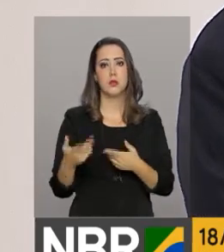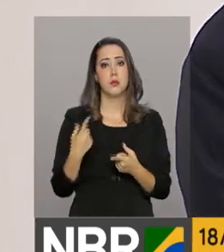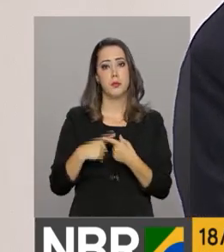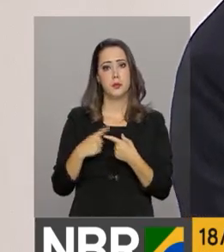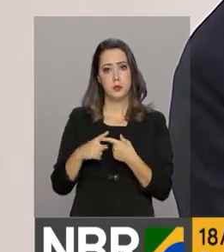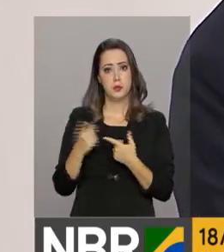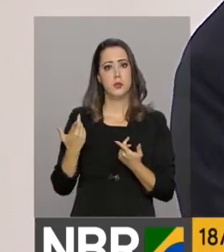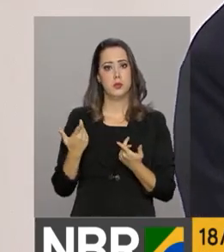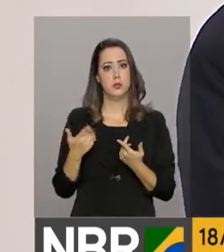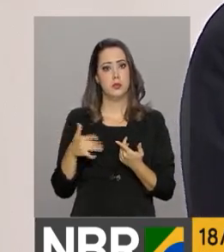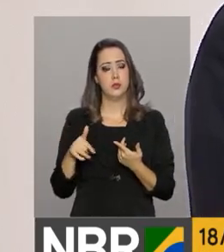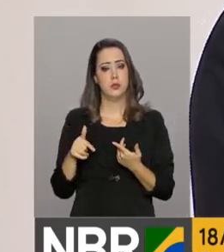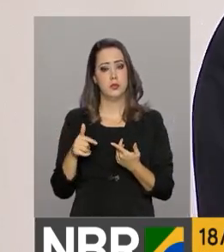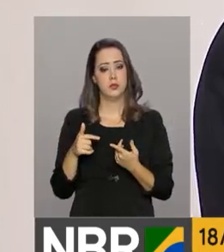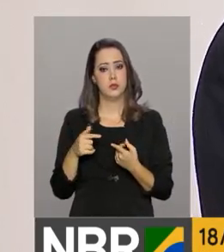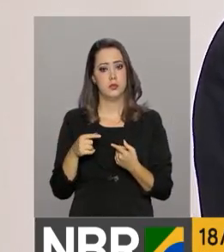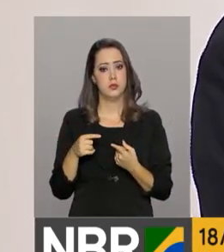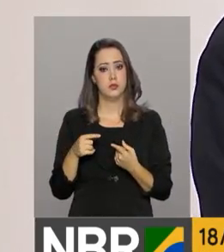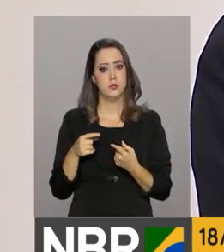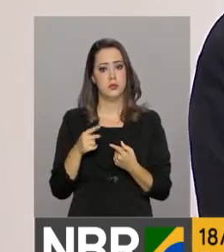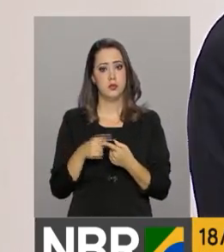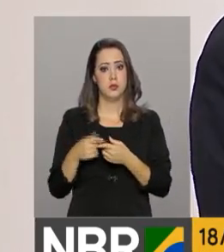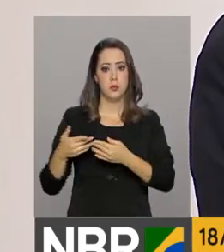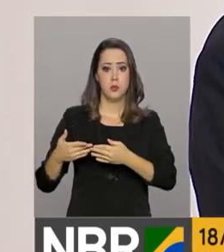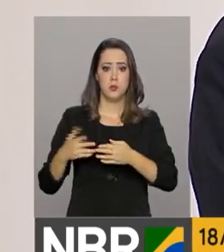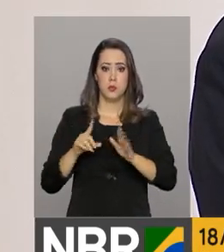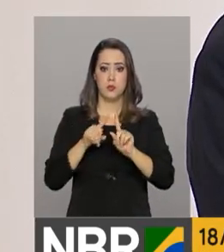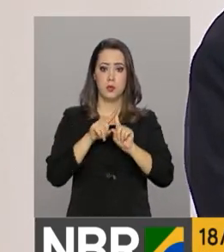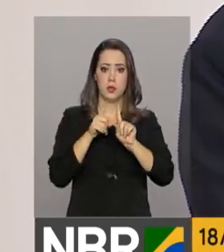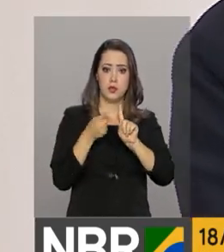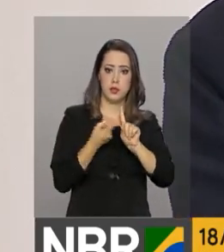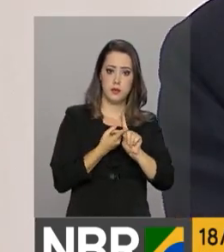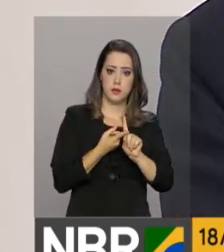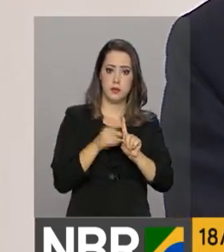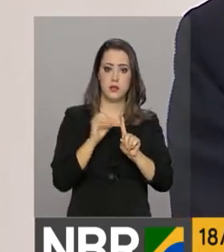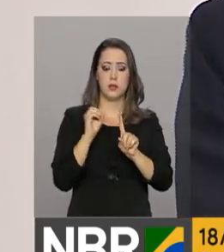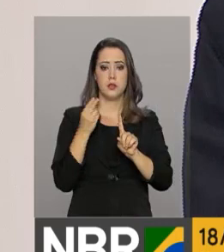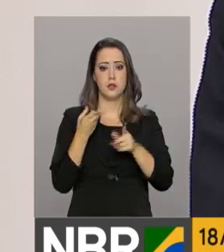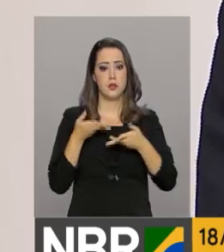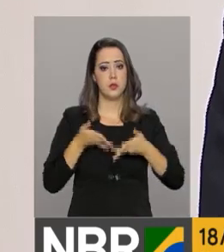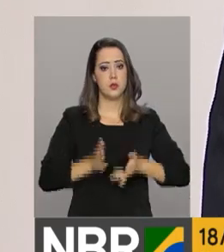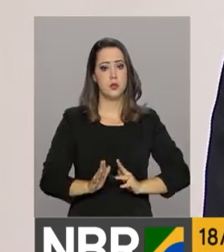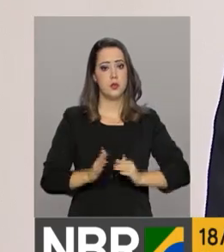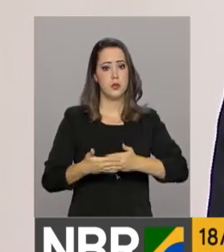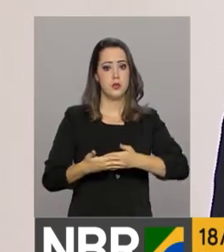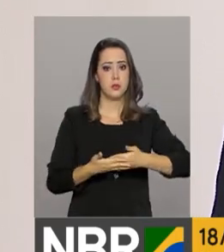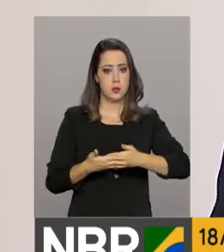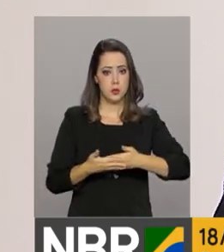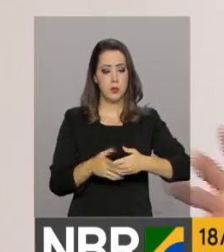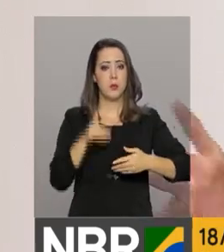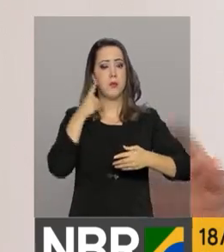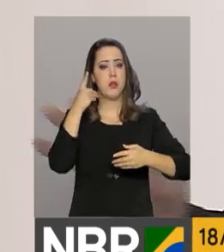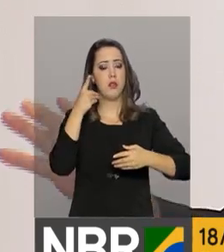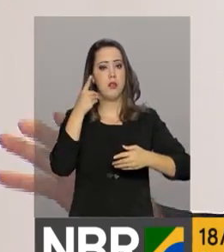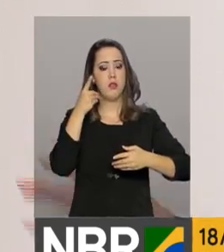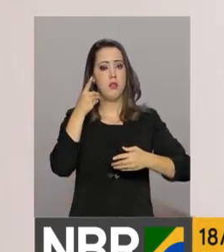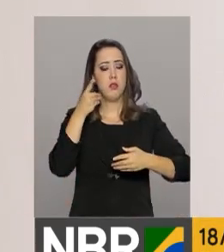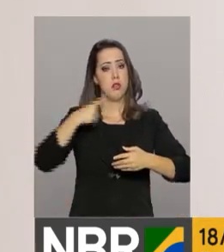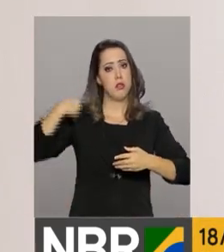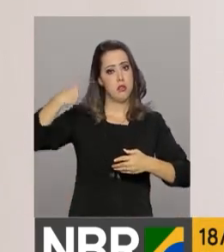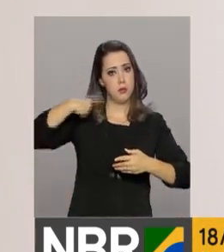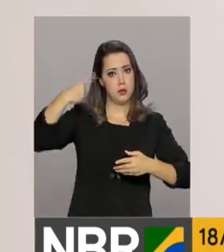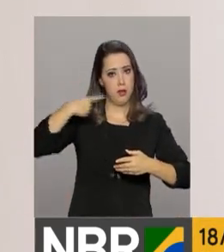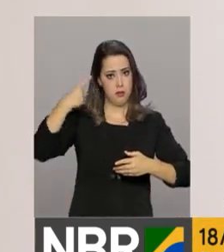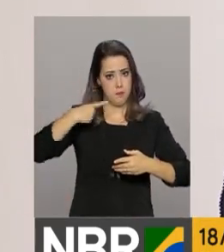vista a gravidez ou a eventualidade é do nascimento naquele momento todos aqui três